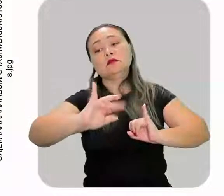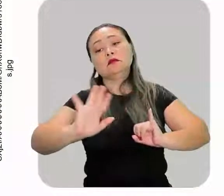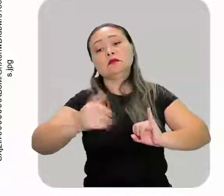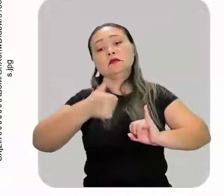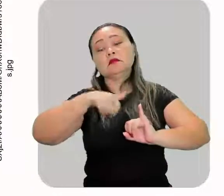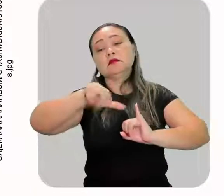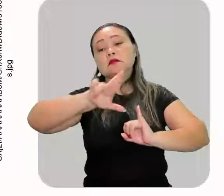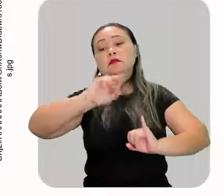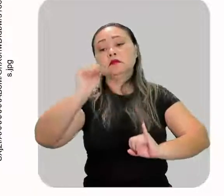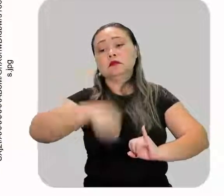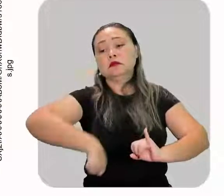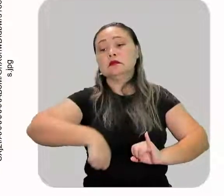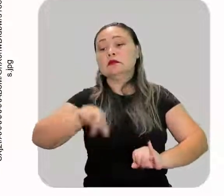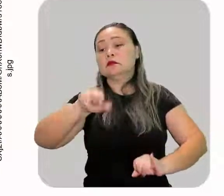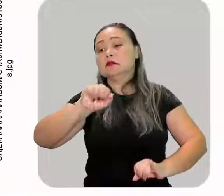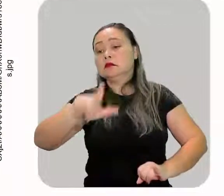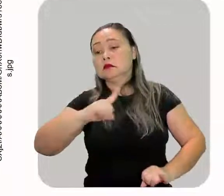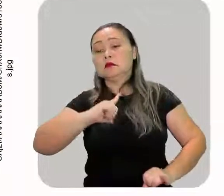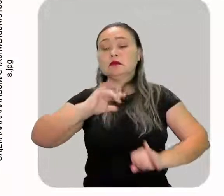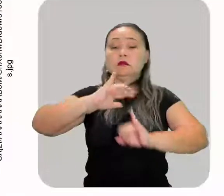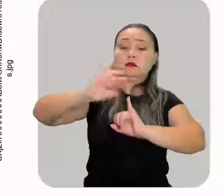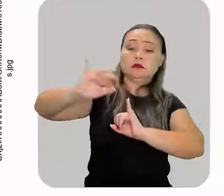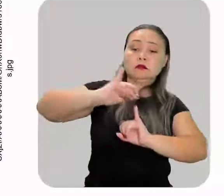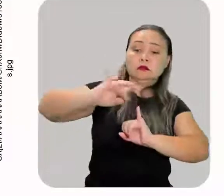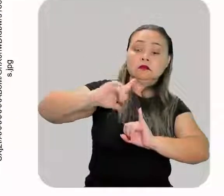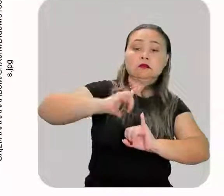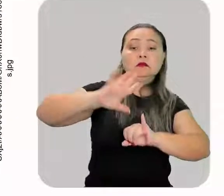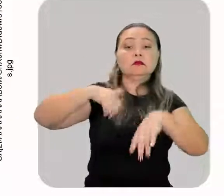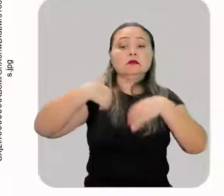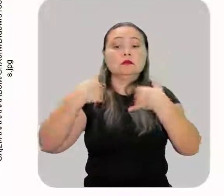número complexo pode ser real, pode ser imaginário